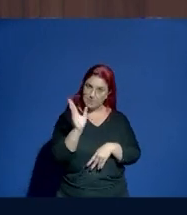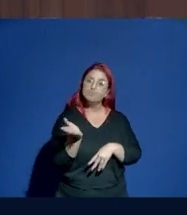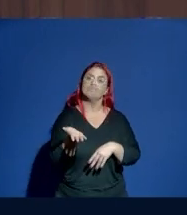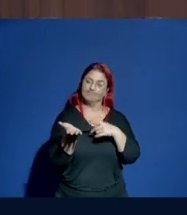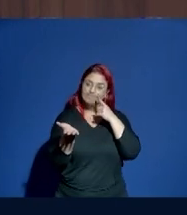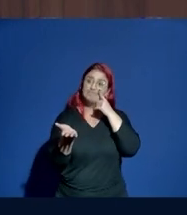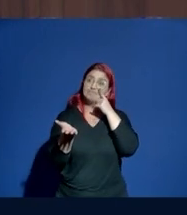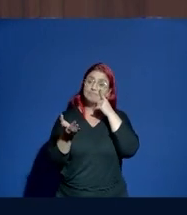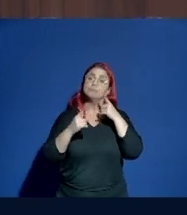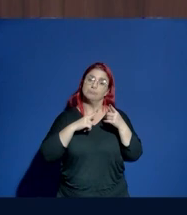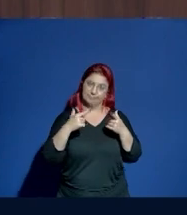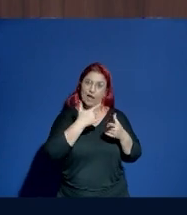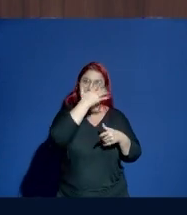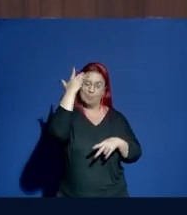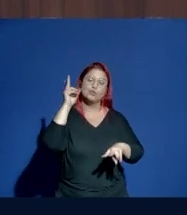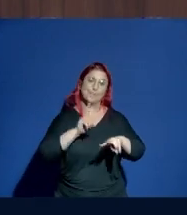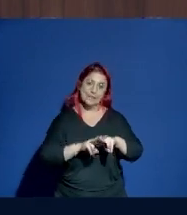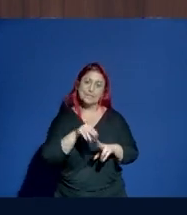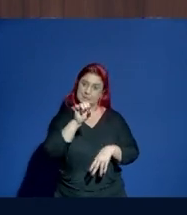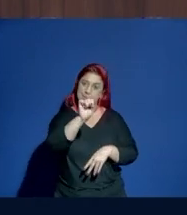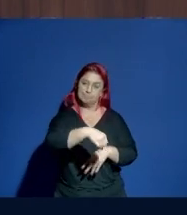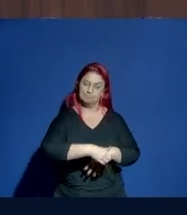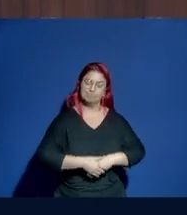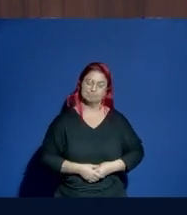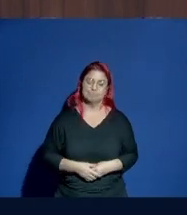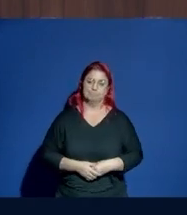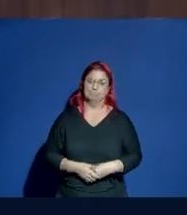teve gente presa aí durante um bom tempo